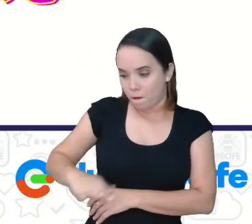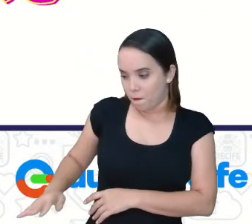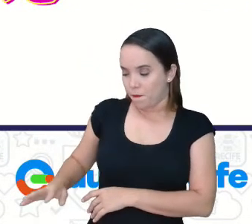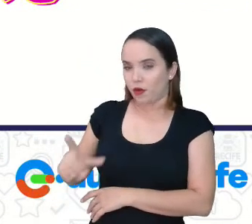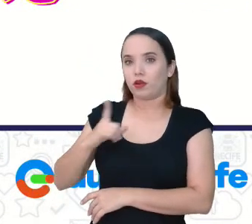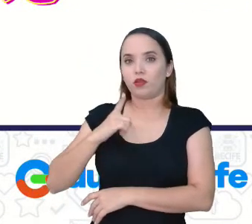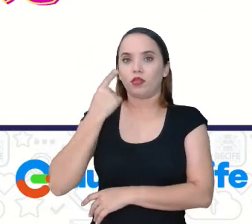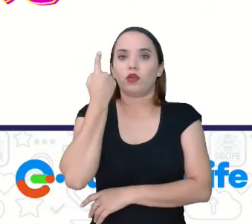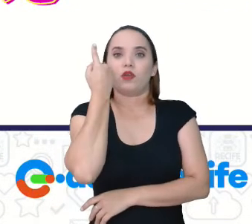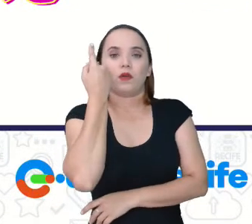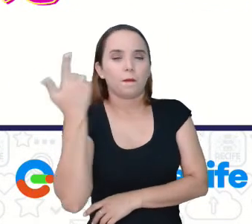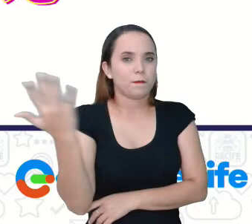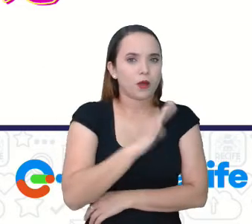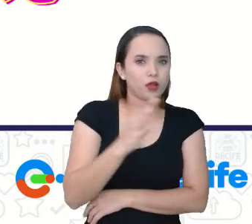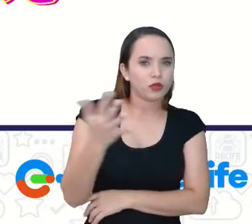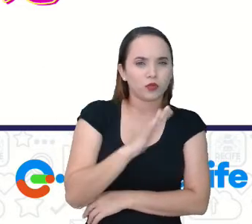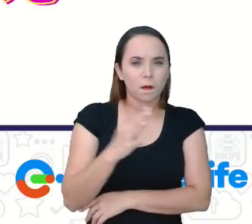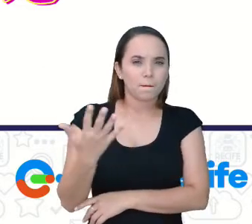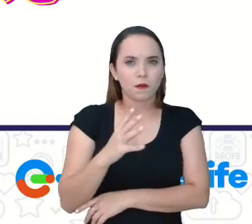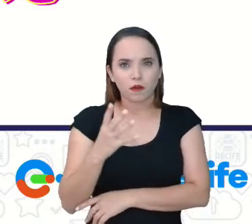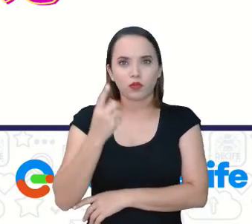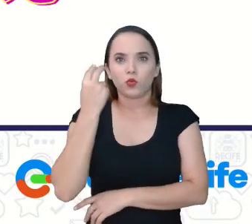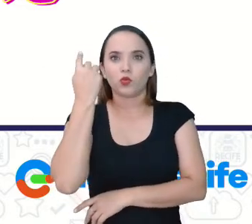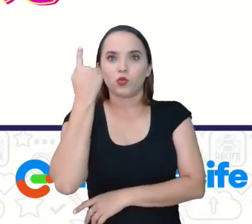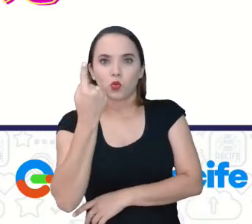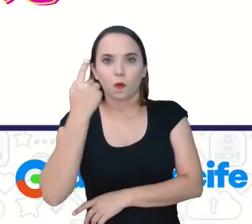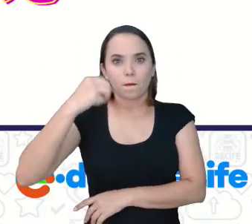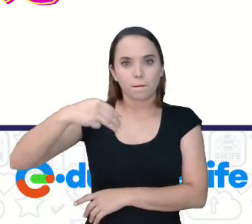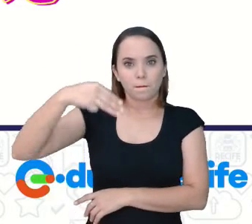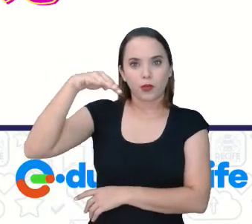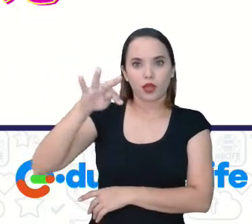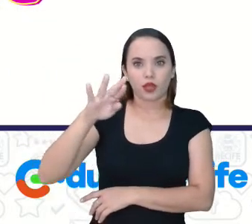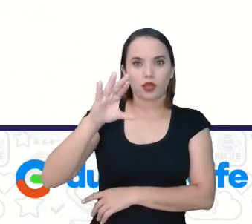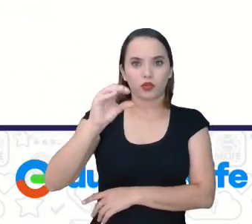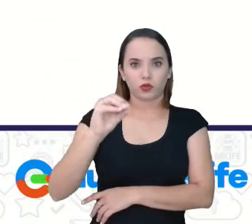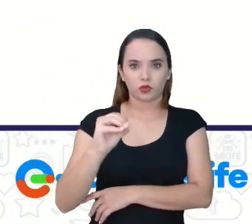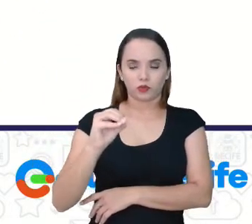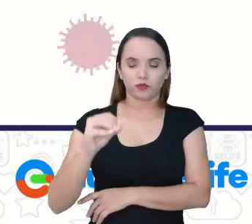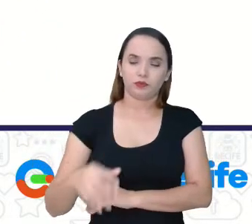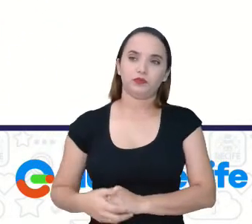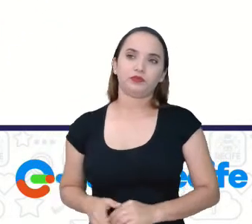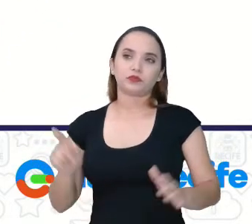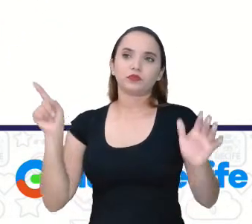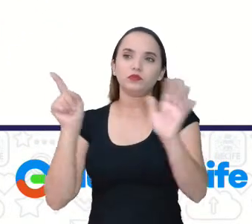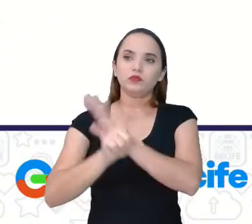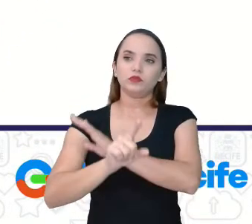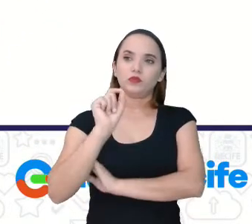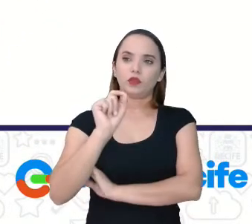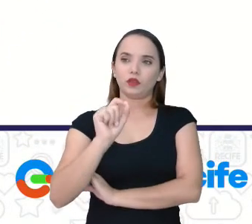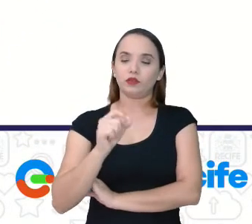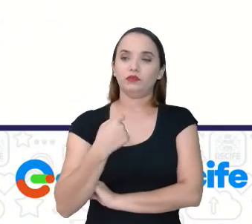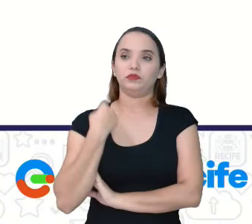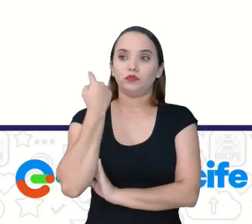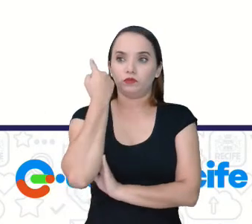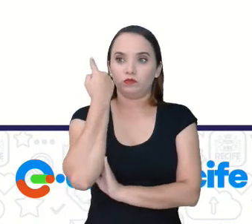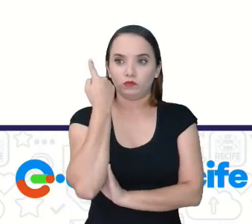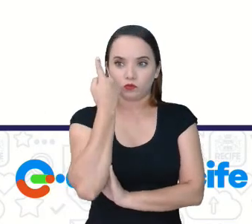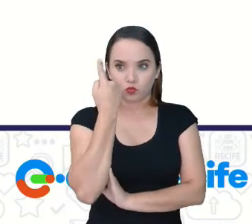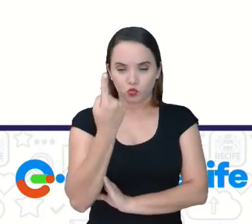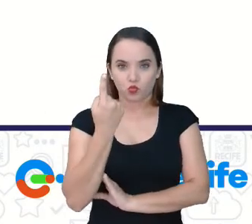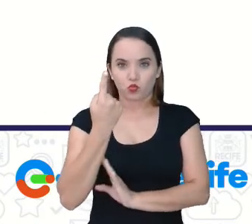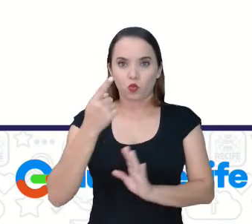anos, ela tem aproximadamente, tá? 1 metro. E a pergunta é, o vírus,